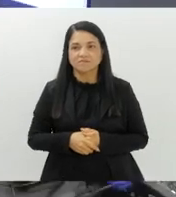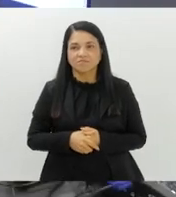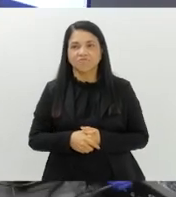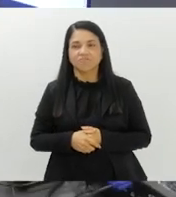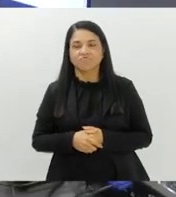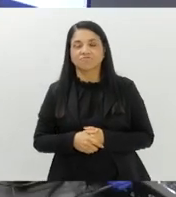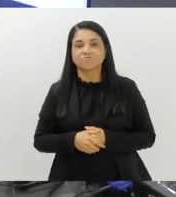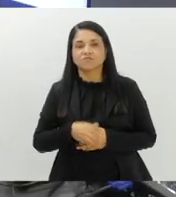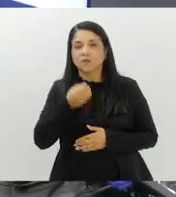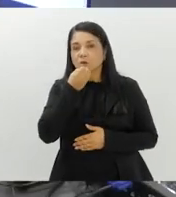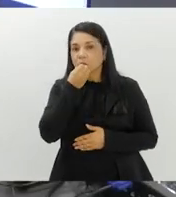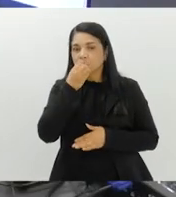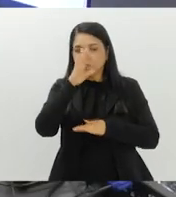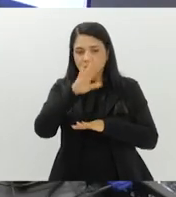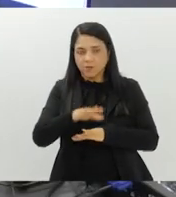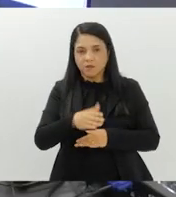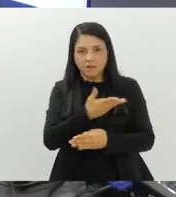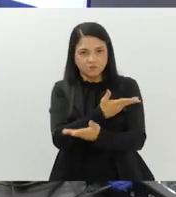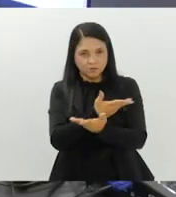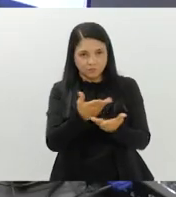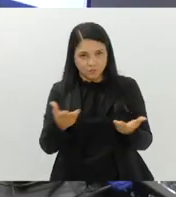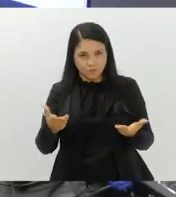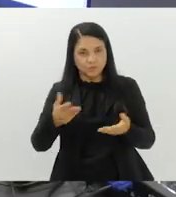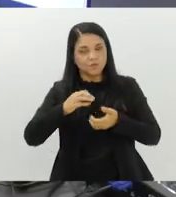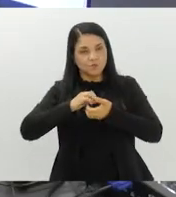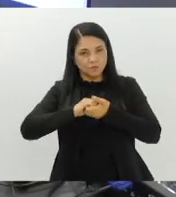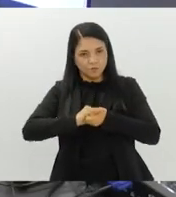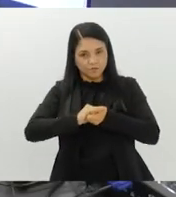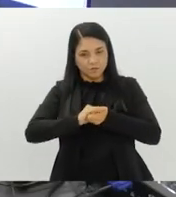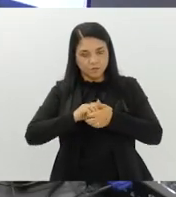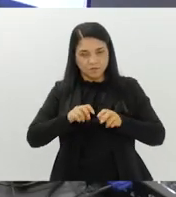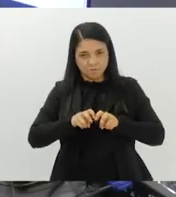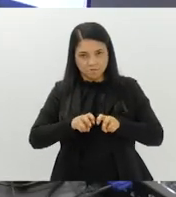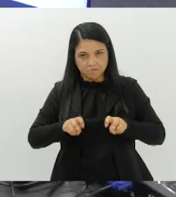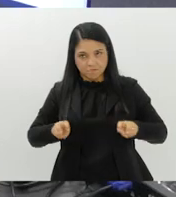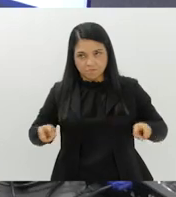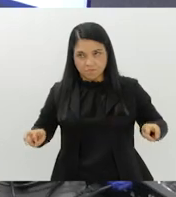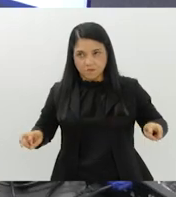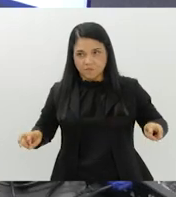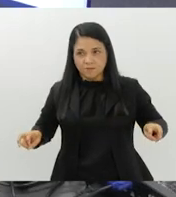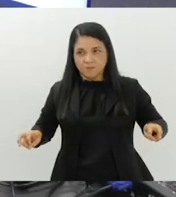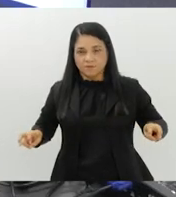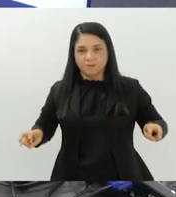Primeiramente, uma boa tarde a todos, cumprimento toda a mesa especial.